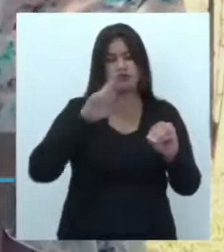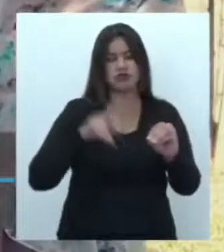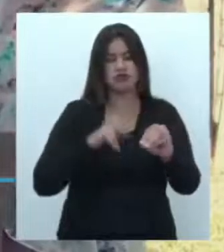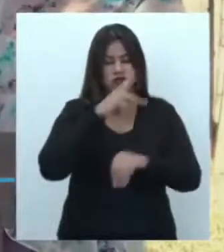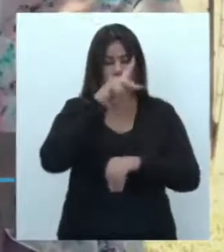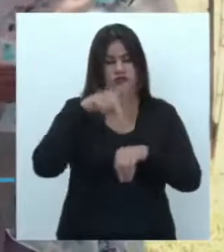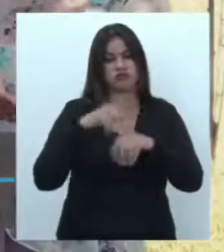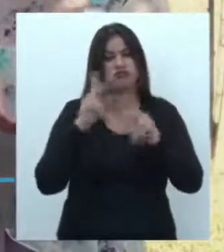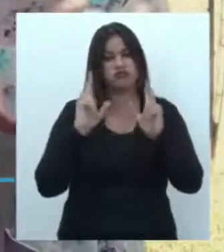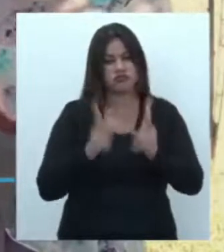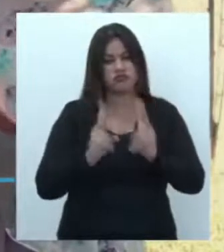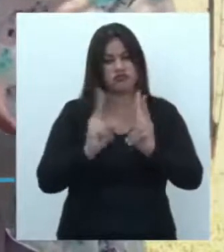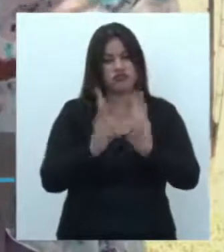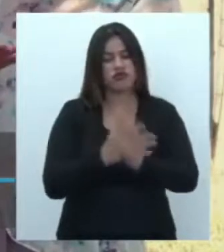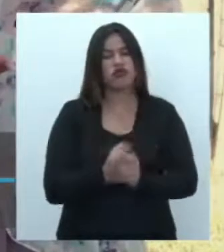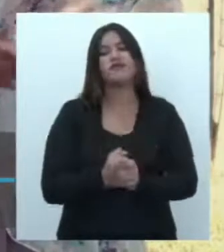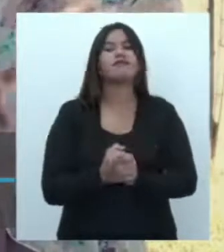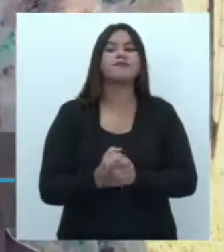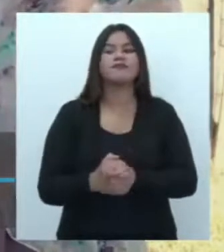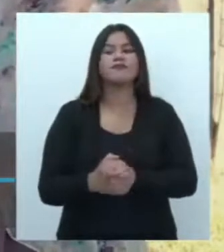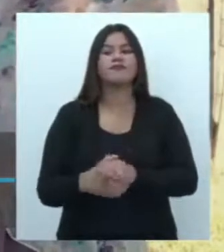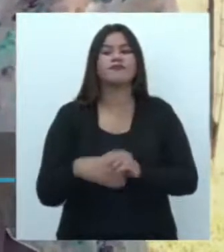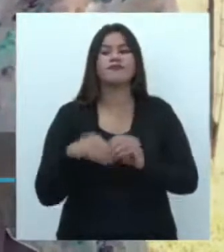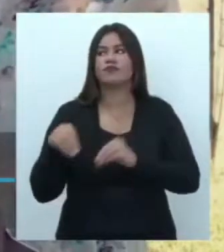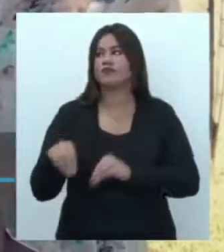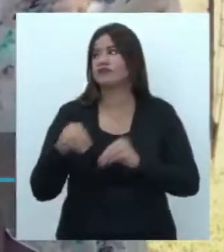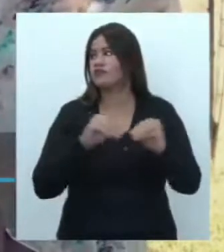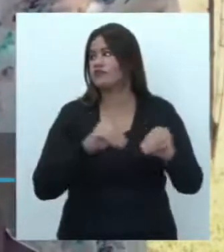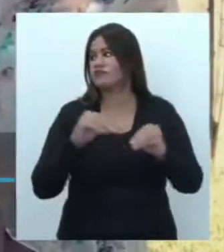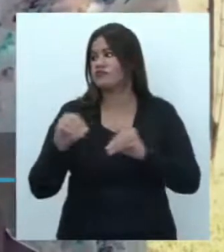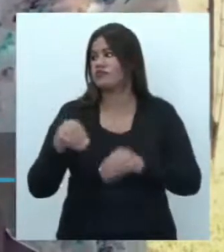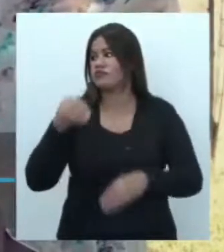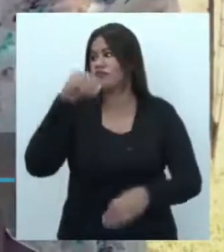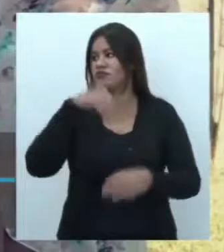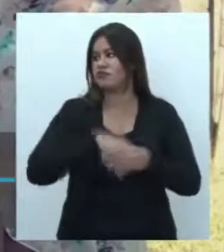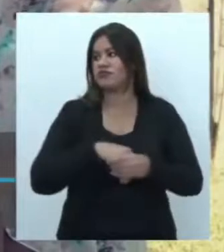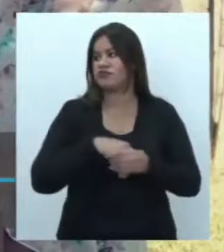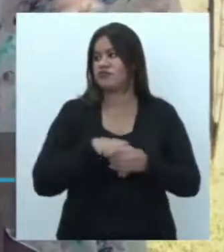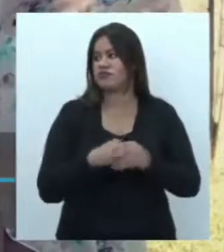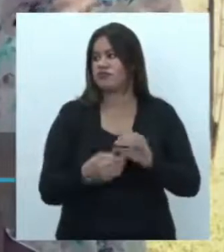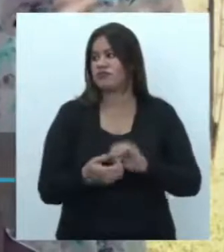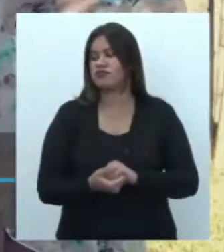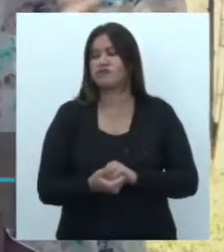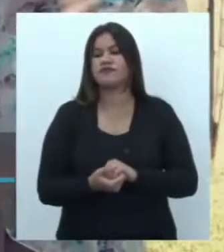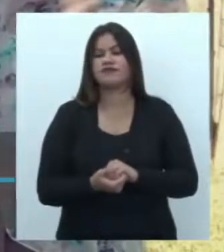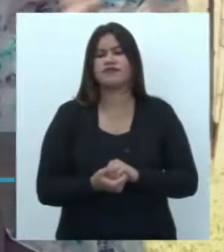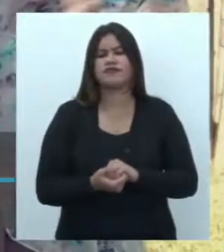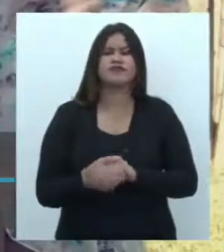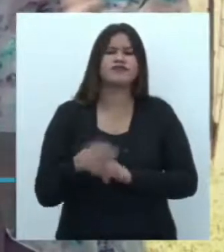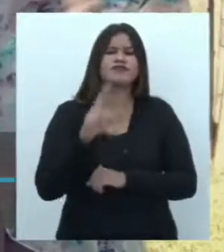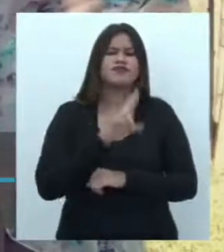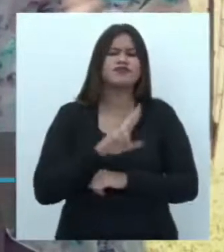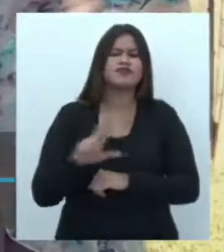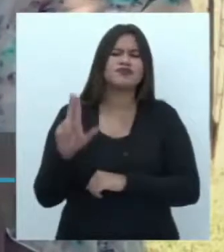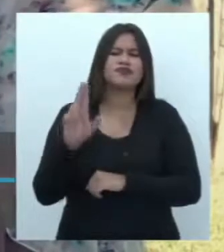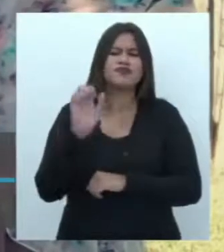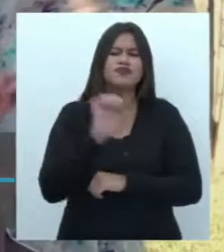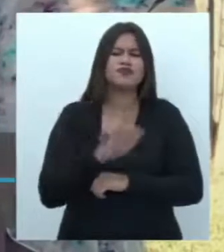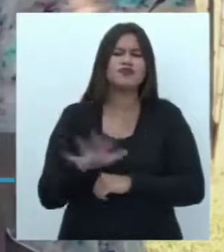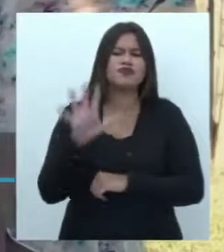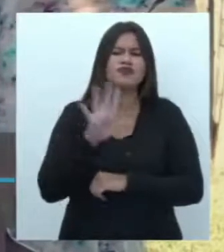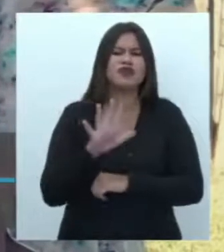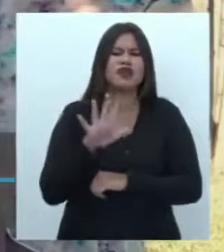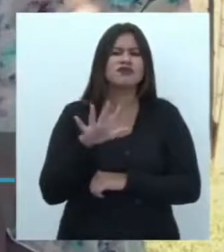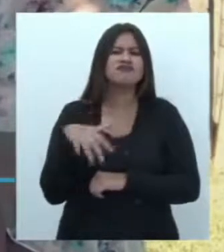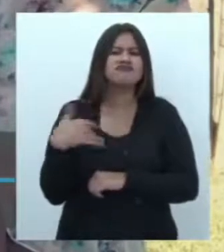mesmo país. Ou seja, realizou uma migração interna. Qual é mesmo o nome do estado de onde ela